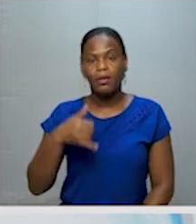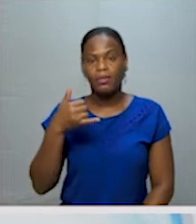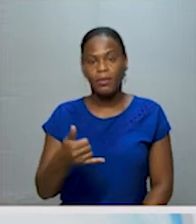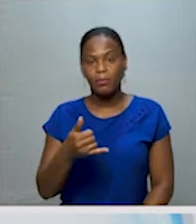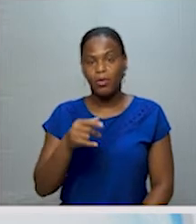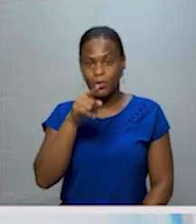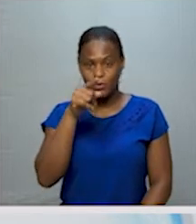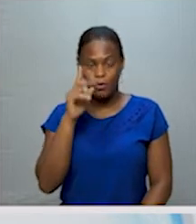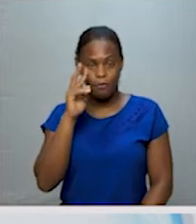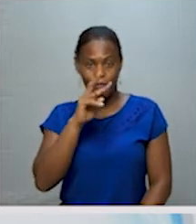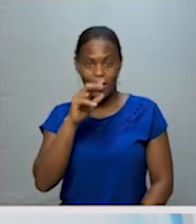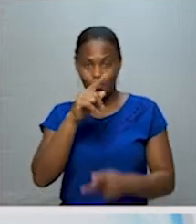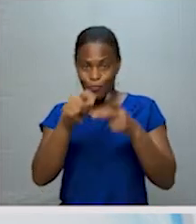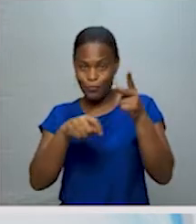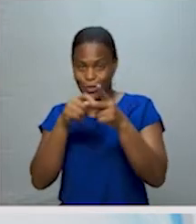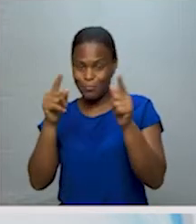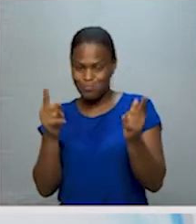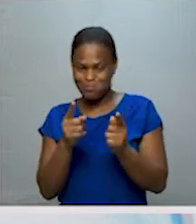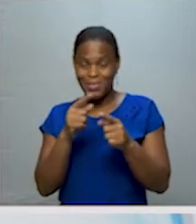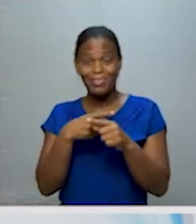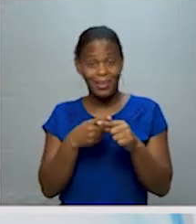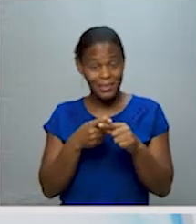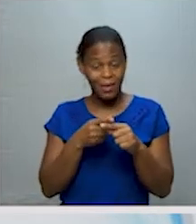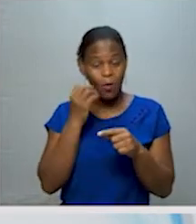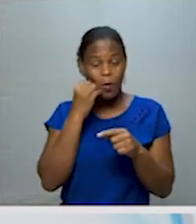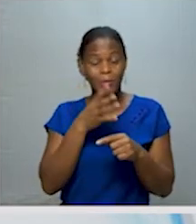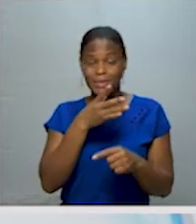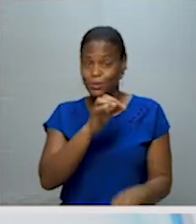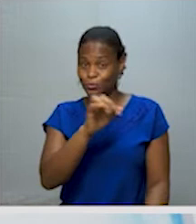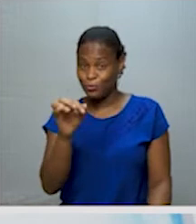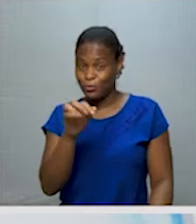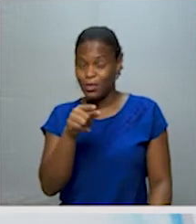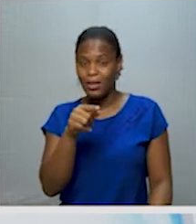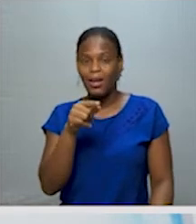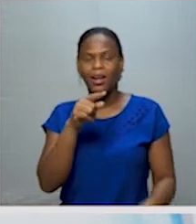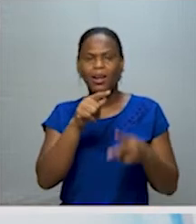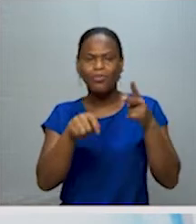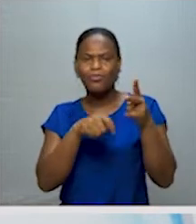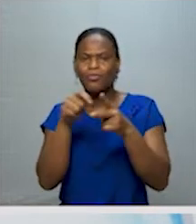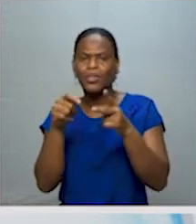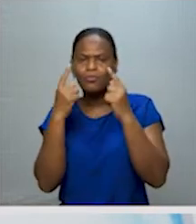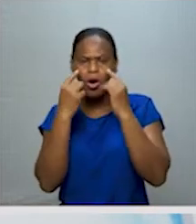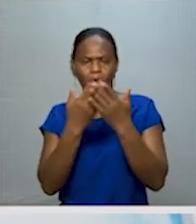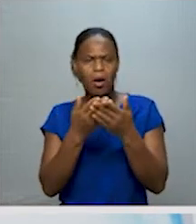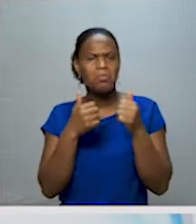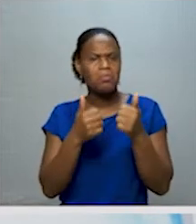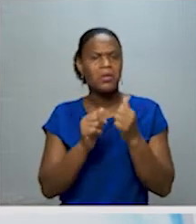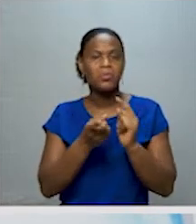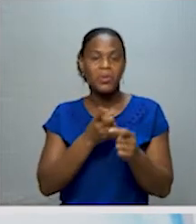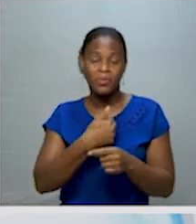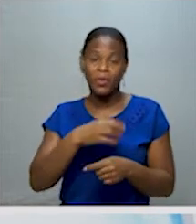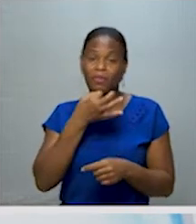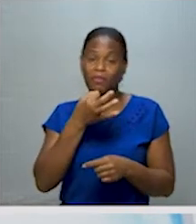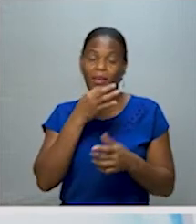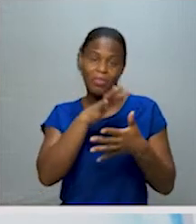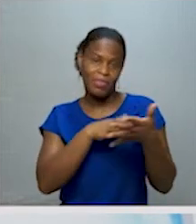Depois de assistir este pequeno vídeo interessante, conforme eu vos disse, é um vídeo que ilustra muito bem aquilo que nós falamos sobre